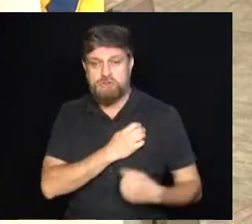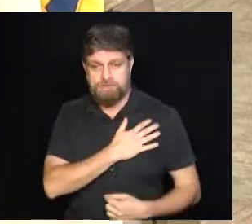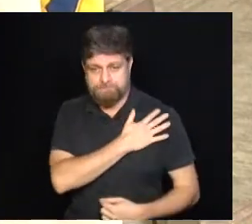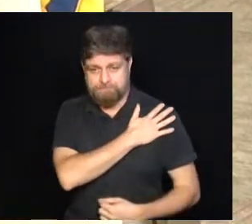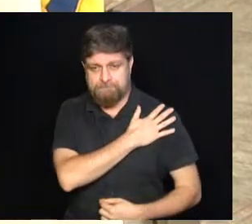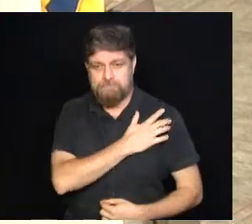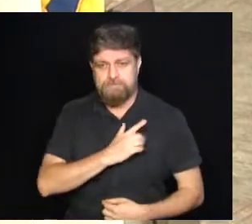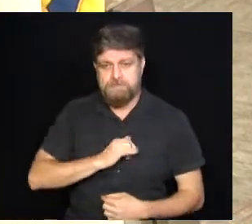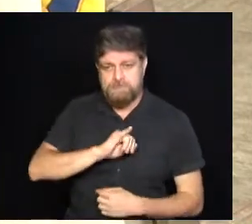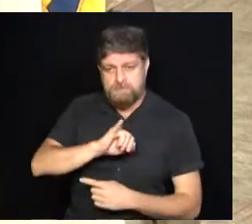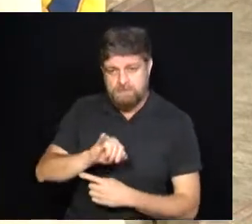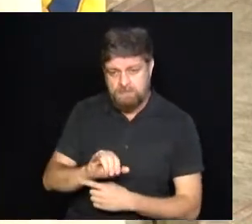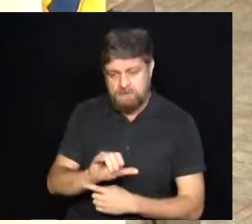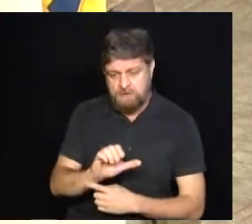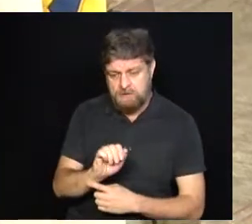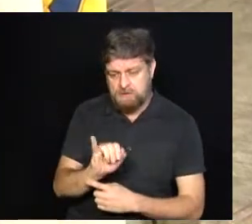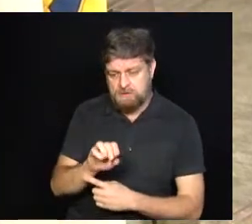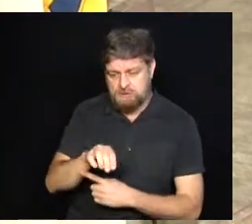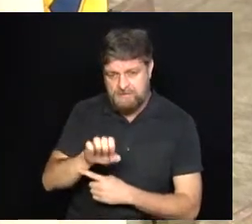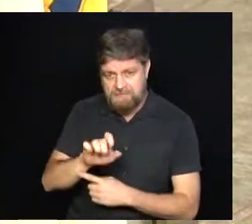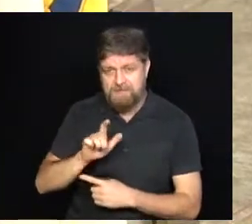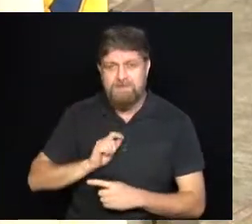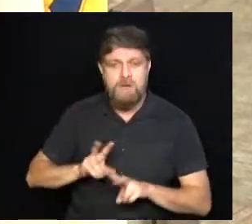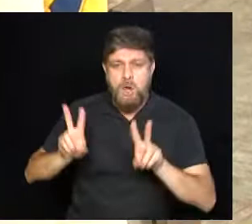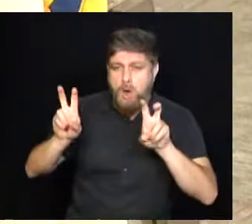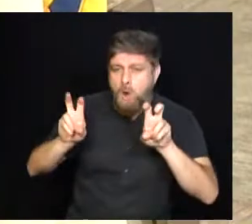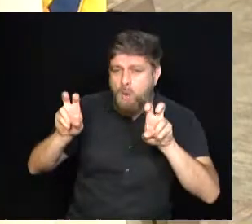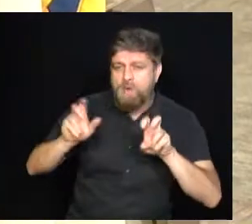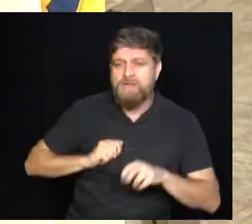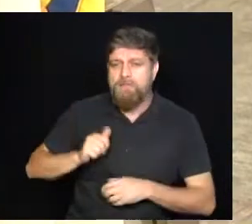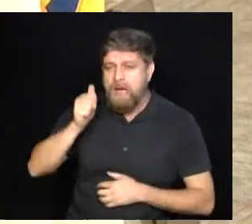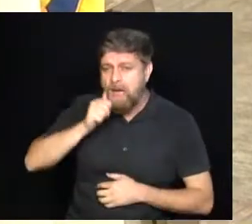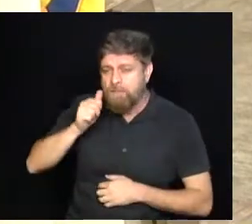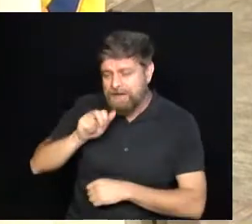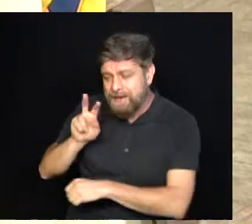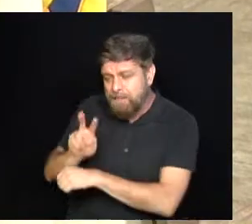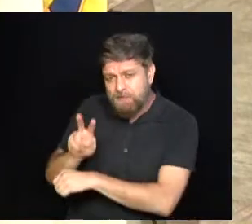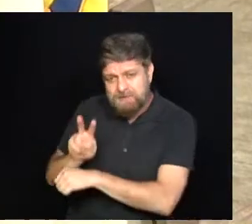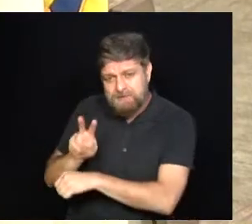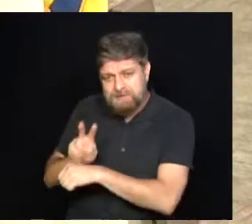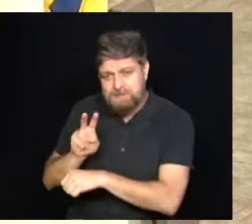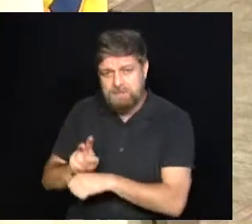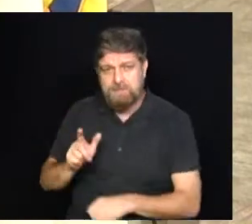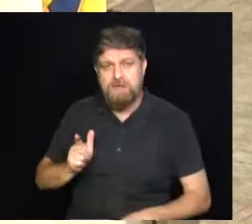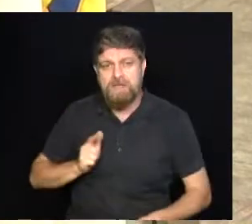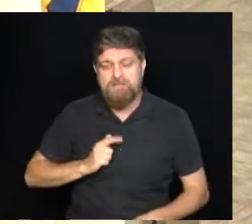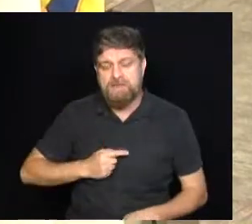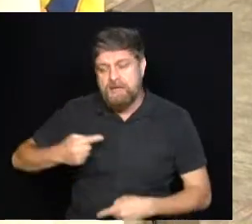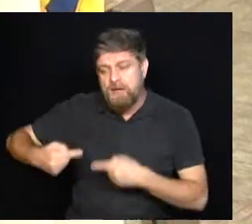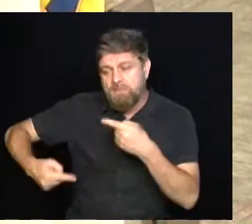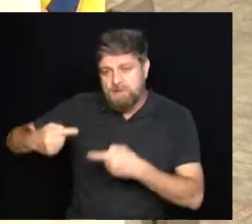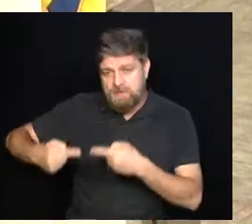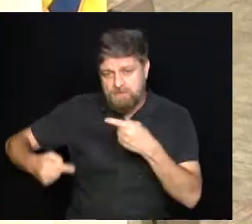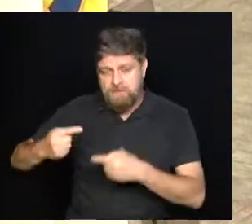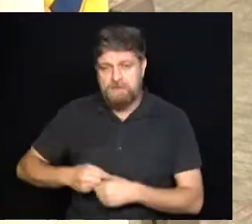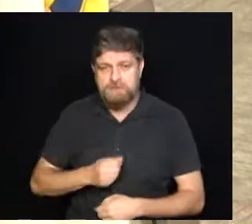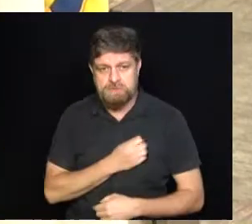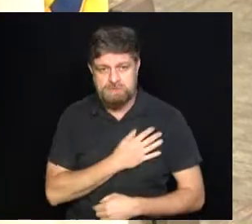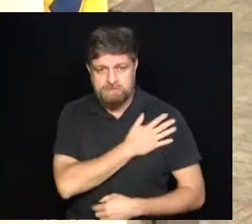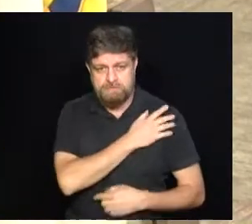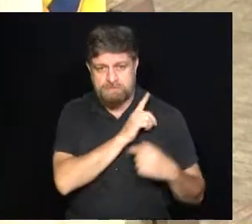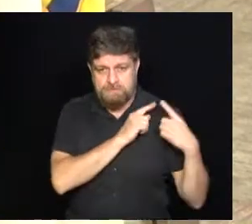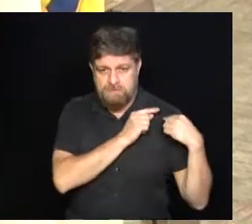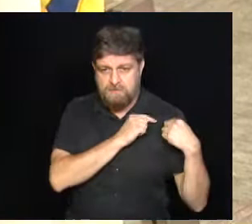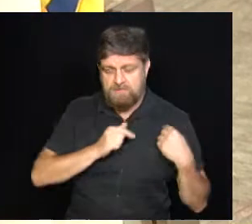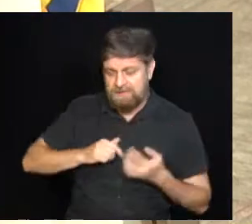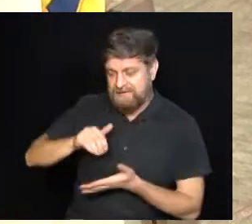vamos debater aqui a rede de proteção à mulher. E para participar de todo esse debate, o vereador vai receber a Vandecleia